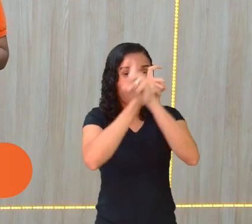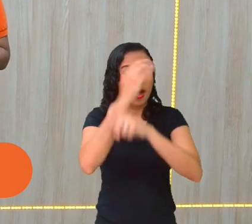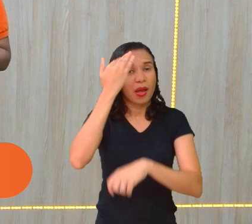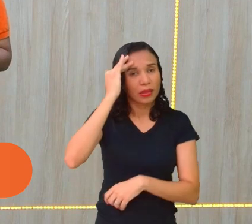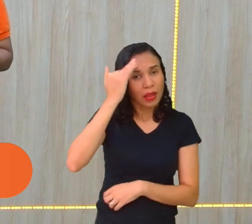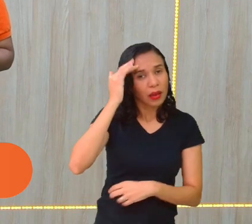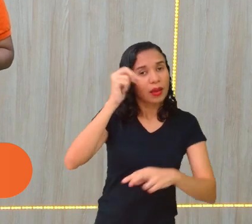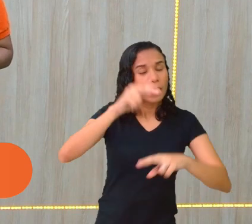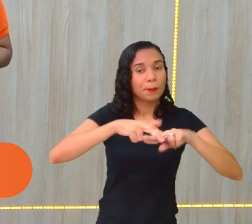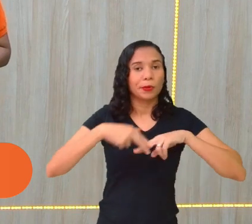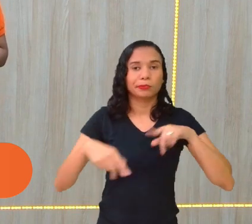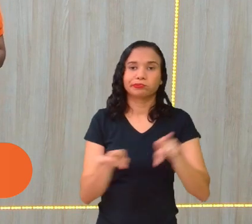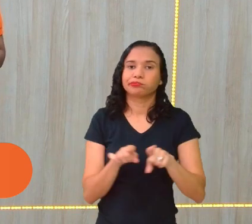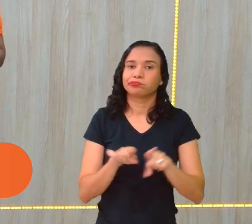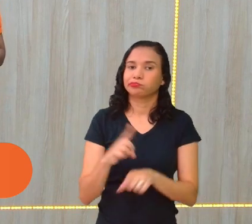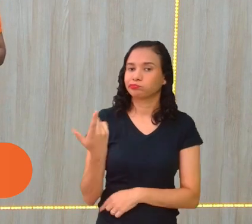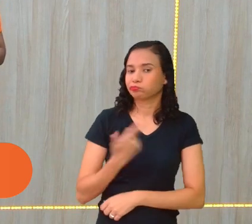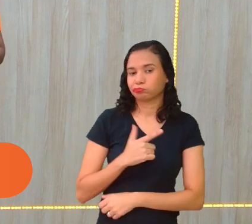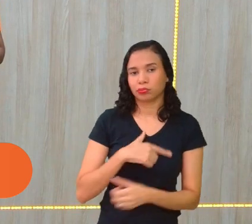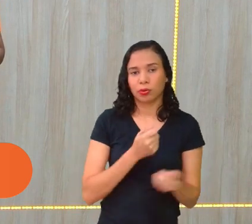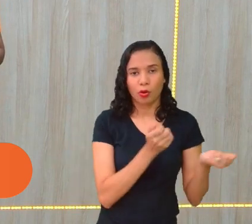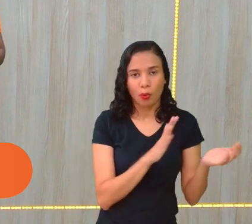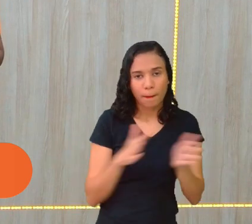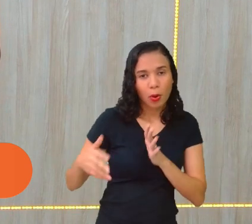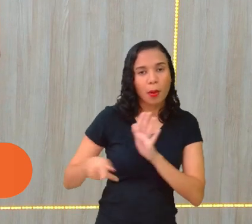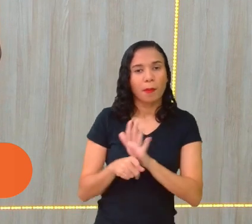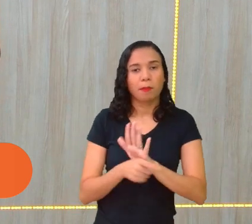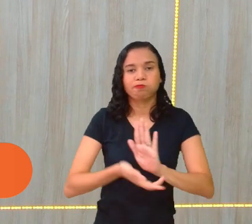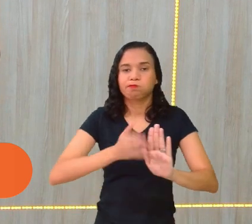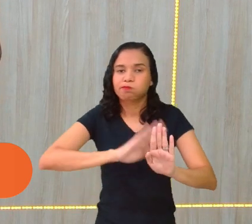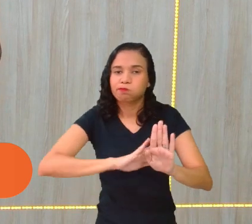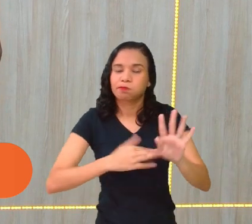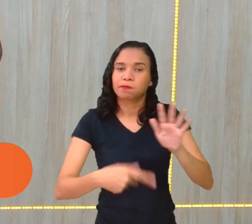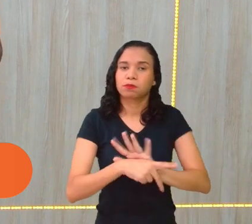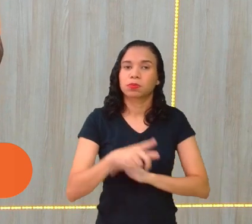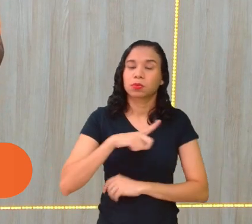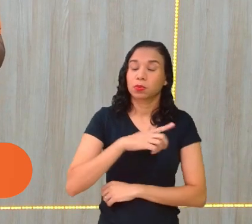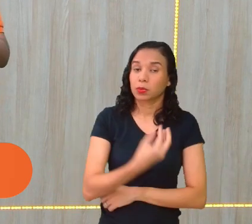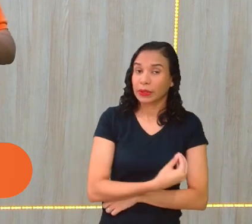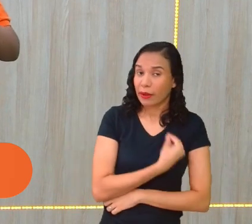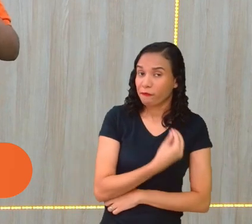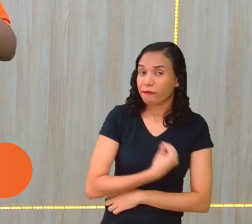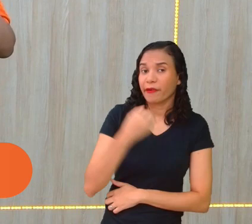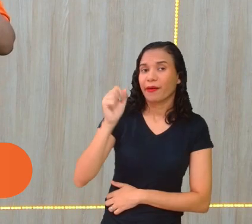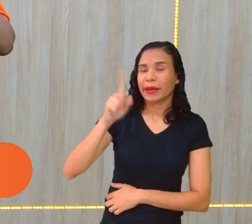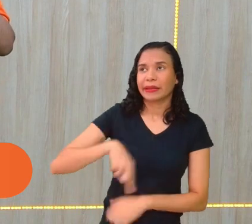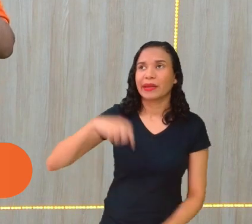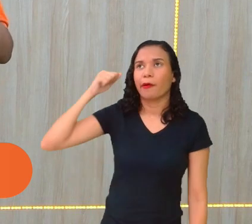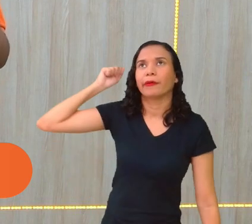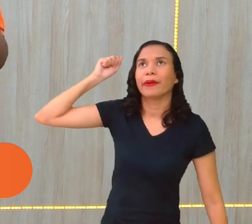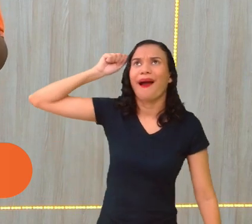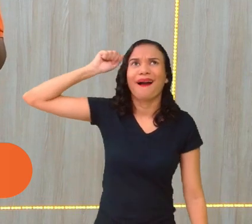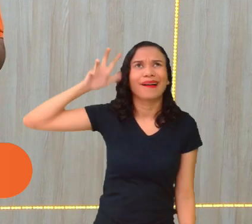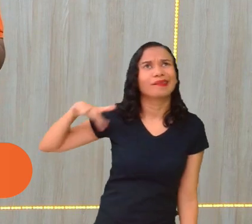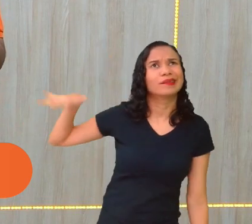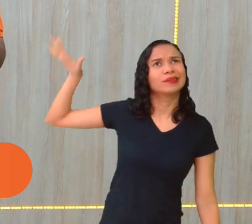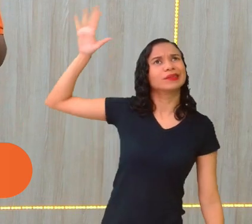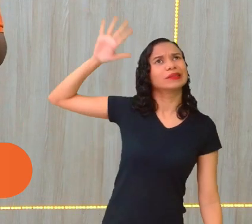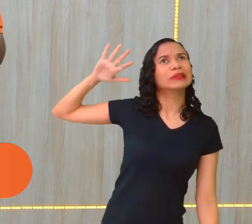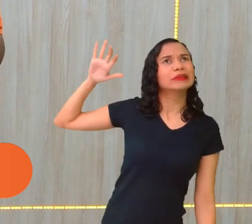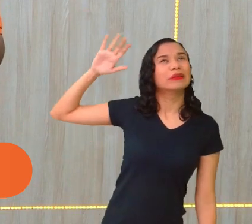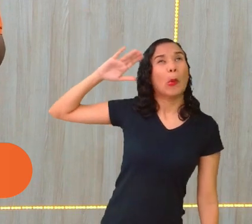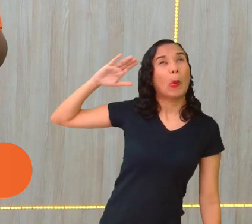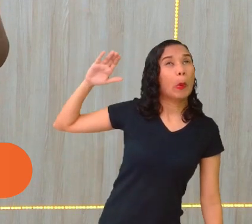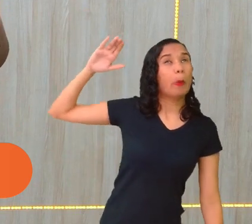compreensão, não usar tanto o processo conotativo, né, que é essa abstração da linguagem. Então, eu